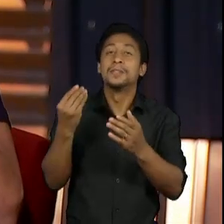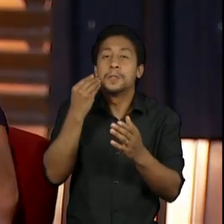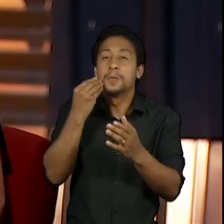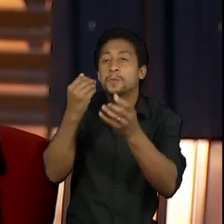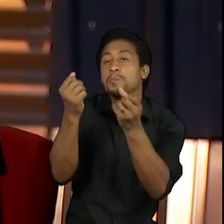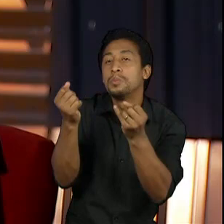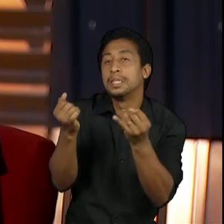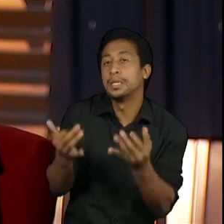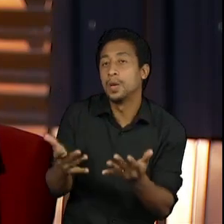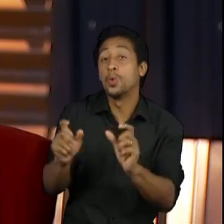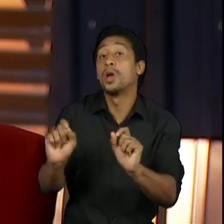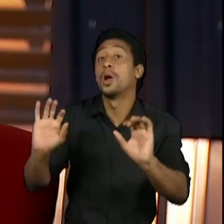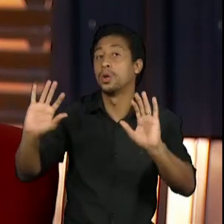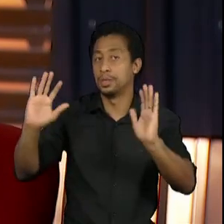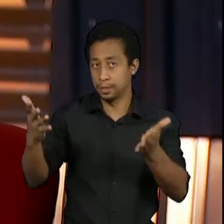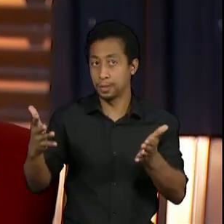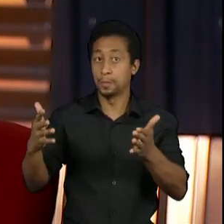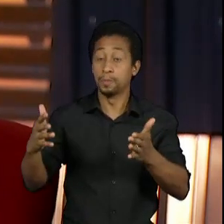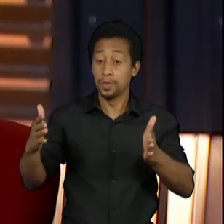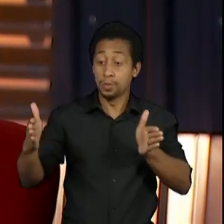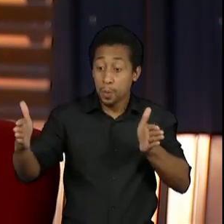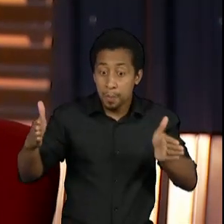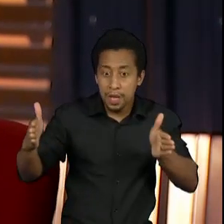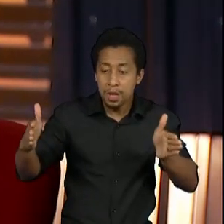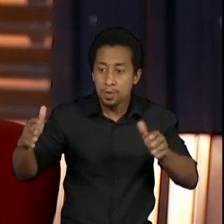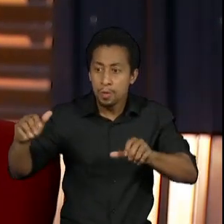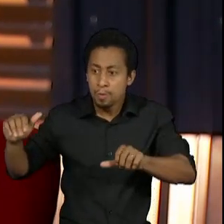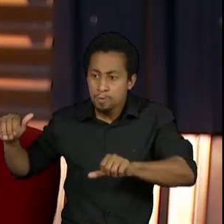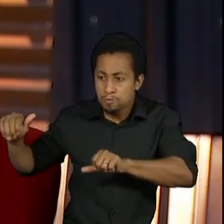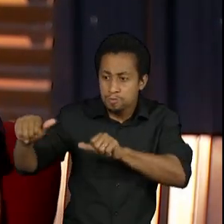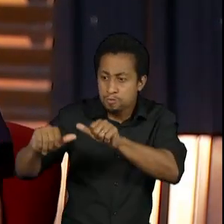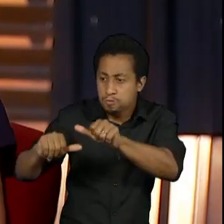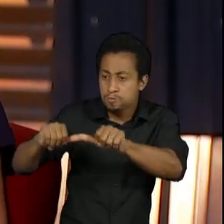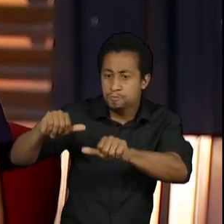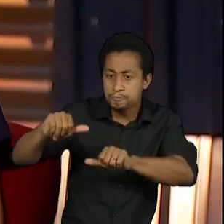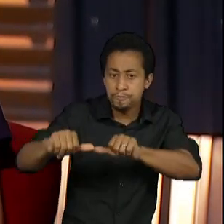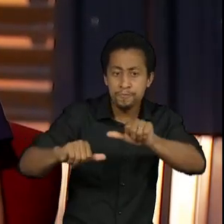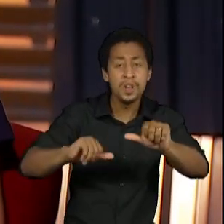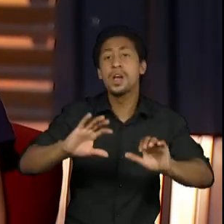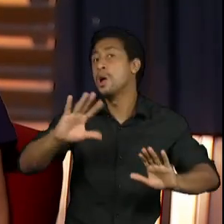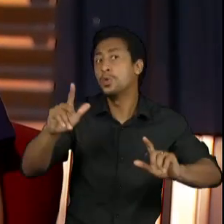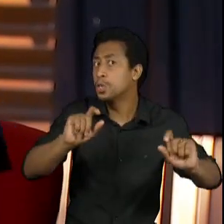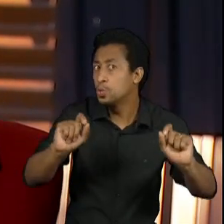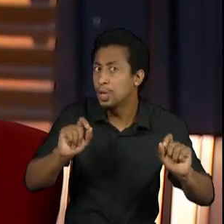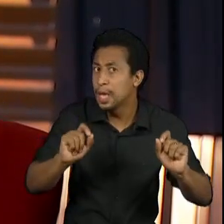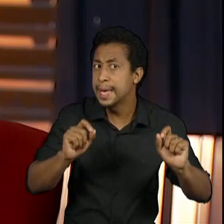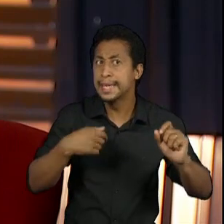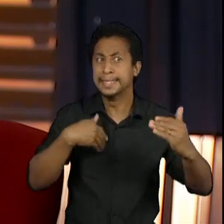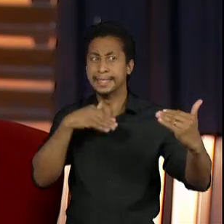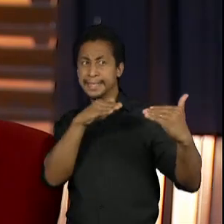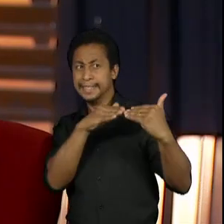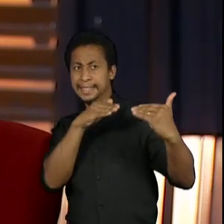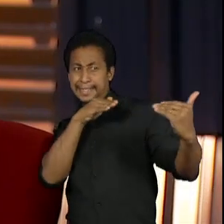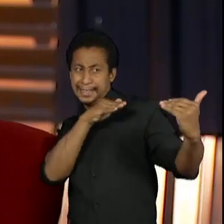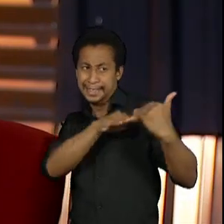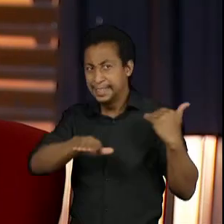que transformação envolve choque, porque ali vai bater em coisas